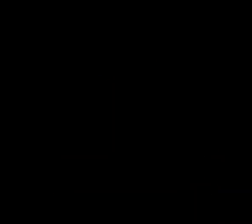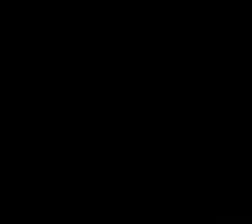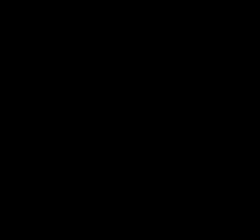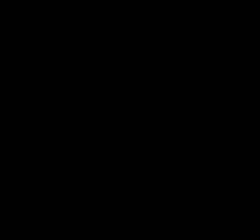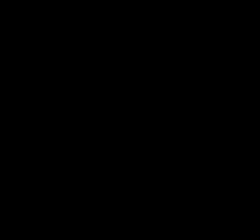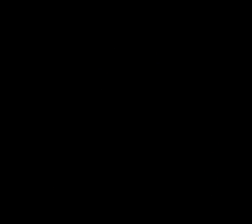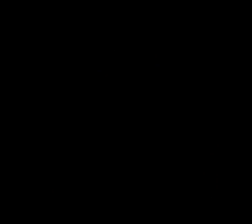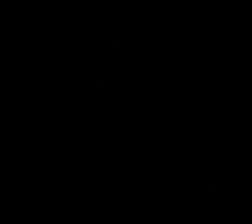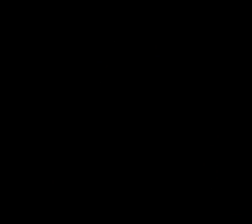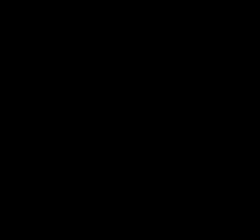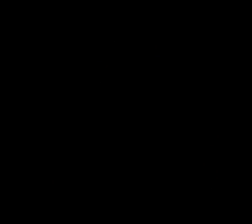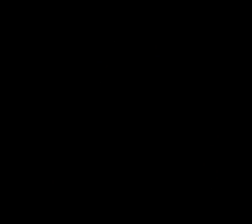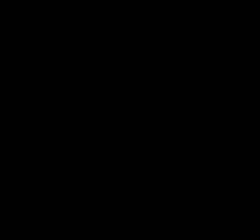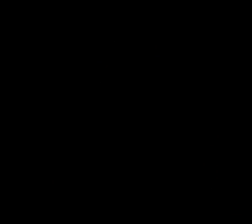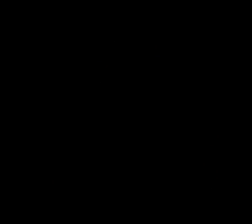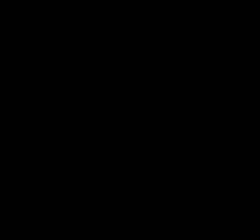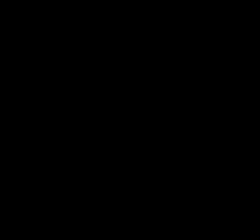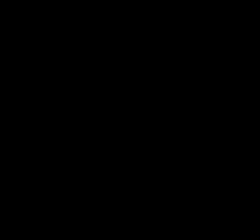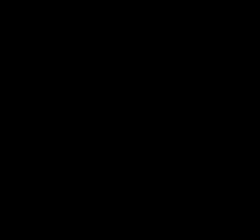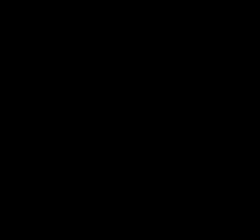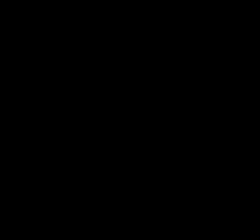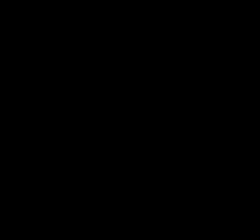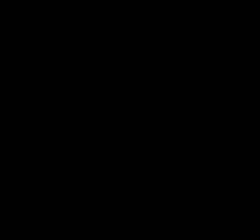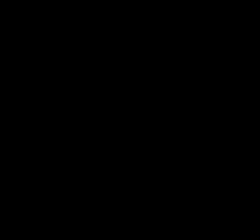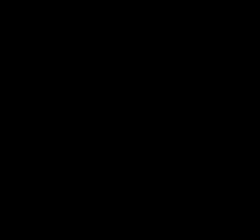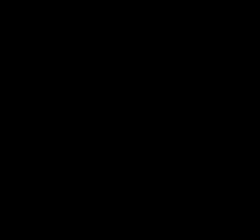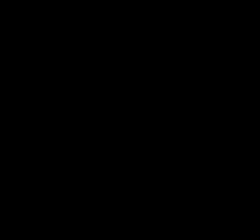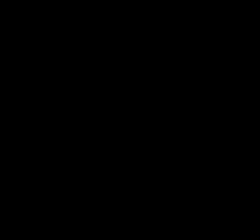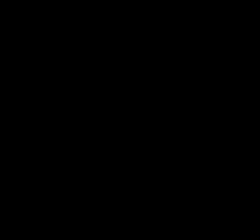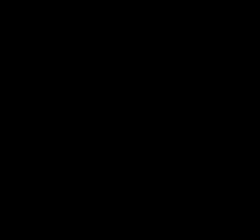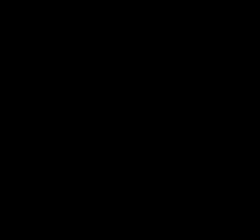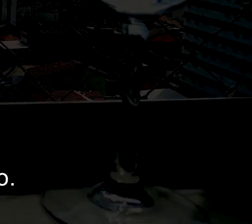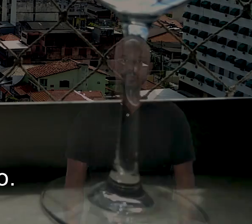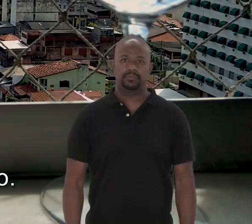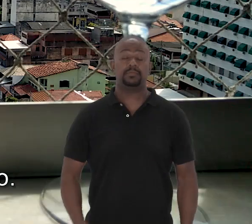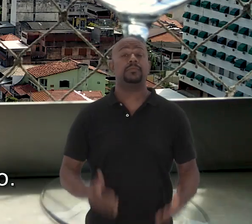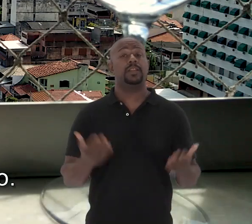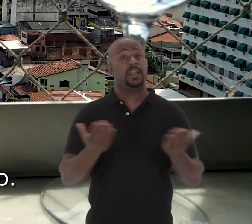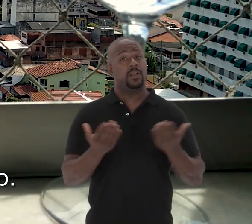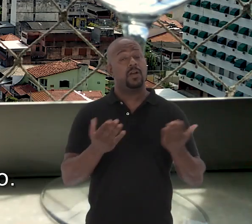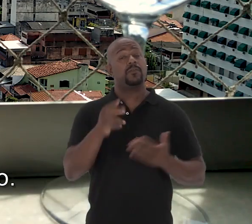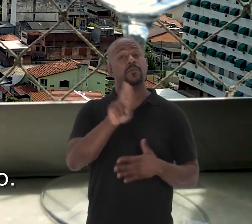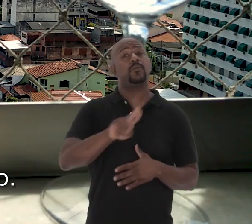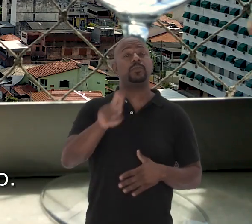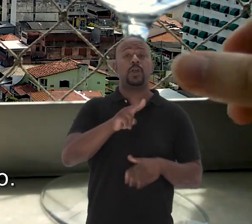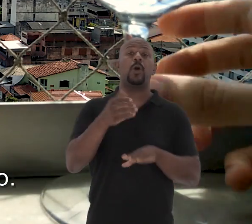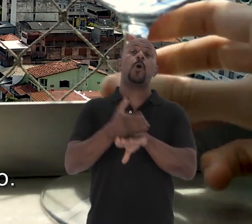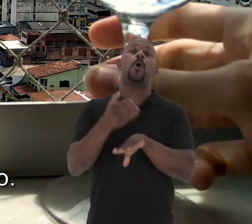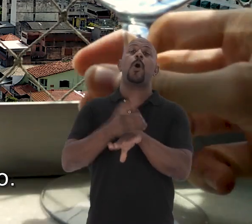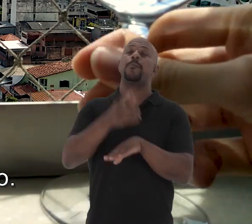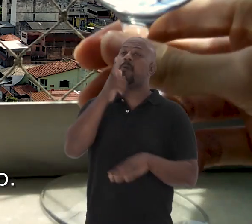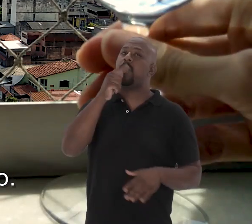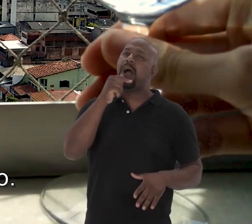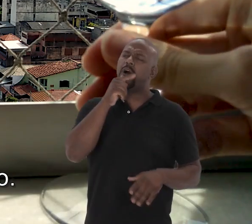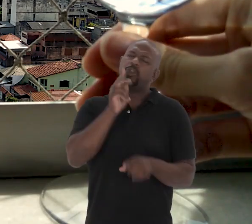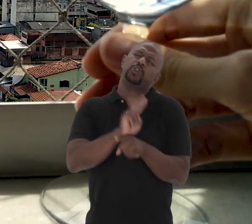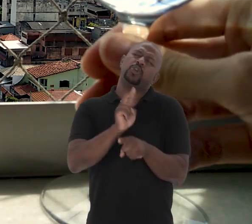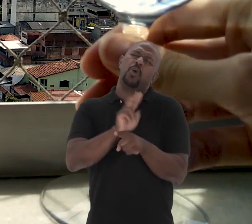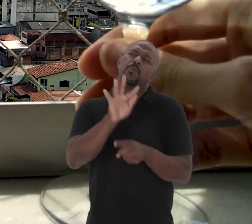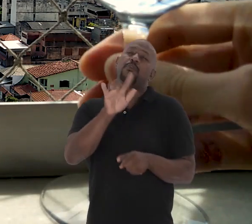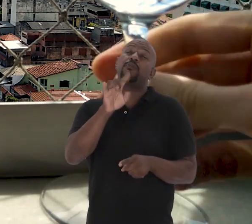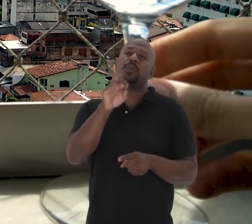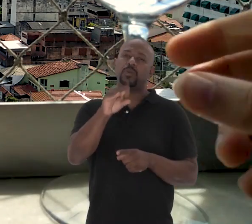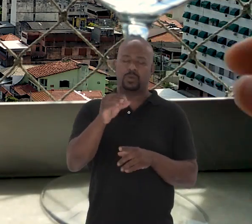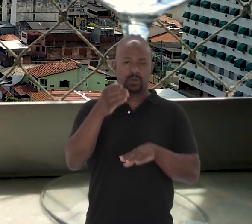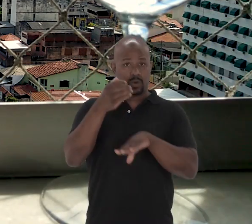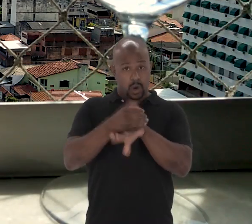filtro translúcido, dando um tom avermelhado à imagem. A tela escurece brevemente. E agora eu vou utilizar um copo com água como filtro.